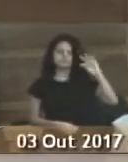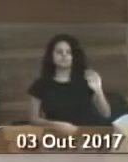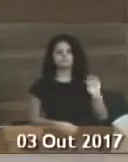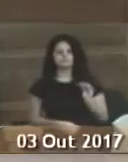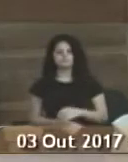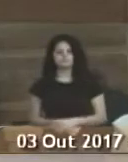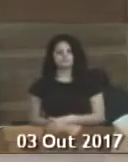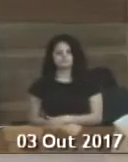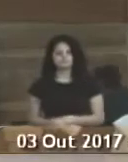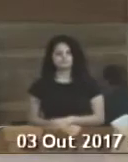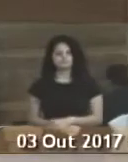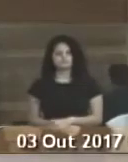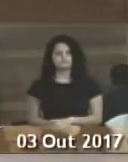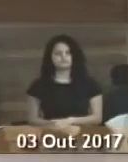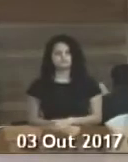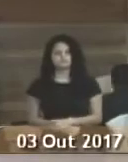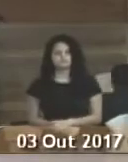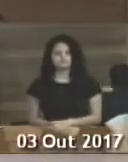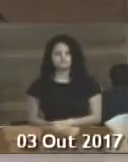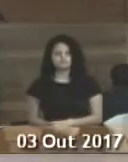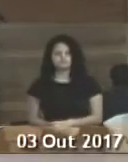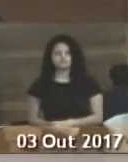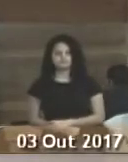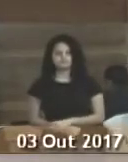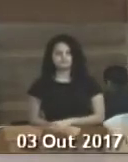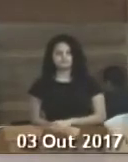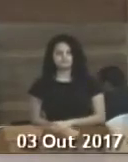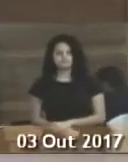de Sá, o Sargento Timóteo.